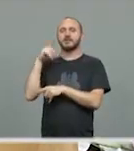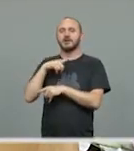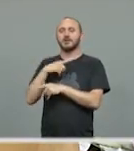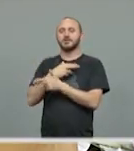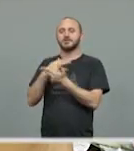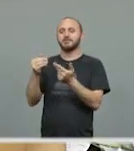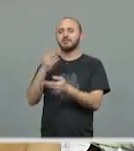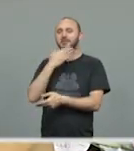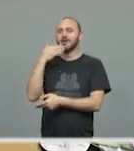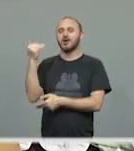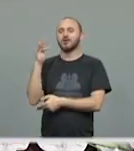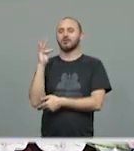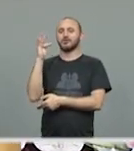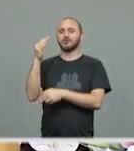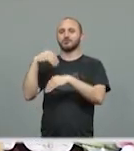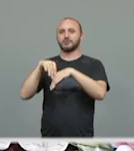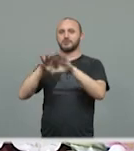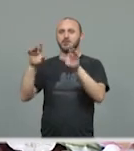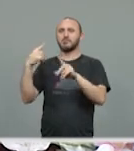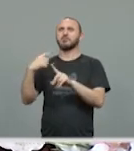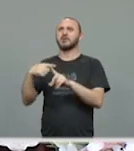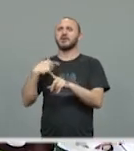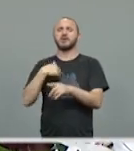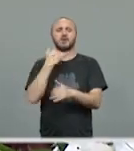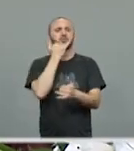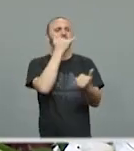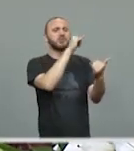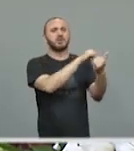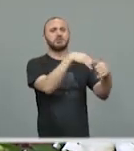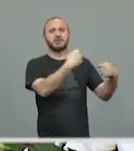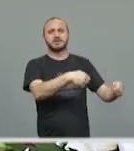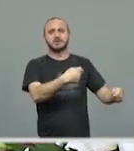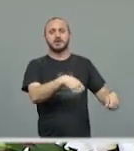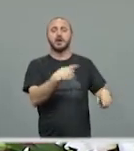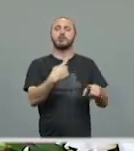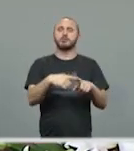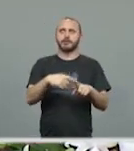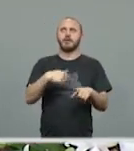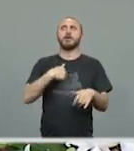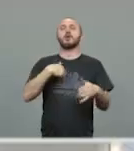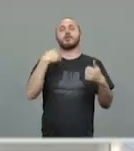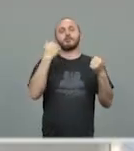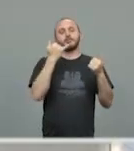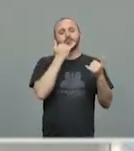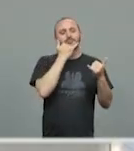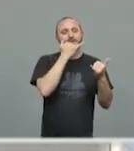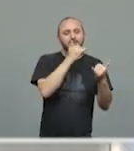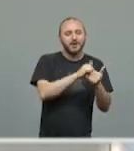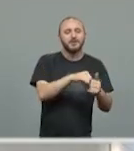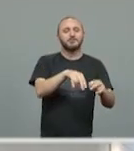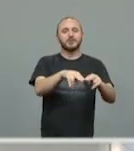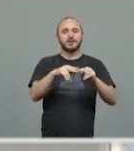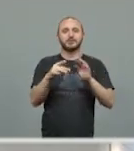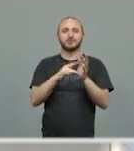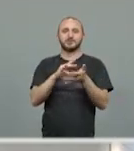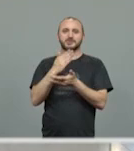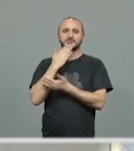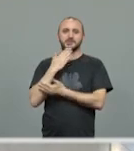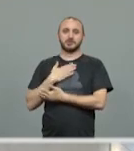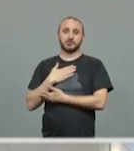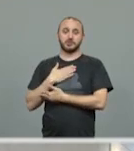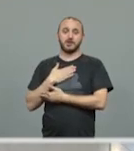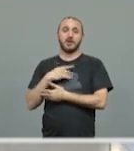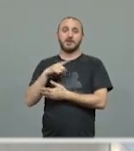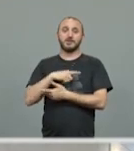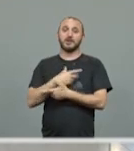mais. Por que eu vou perdoar? Eu vou perdoar por Jesus, porque eu sei que